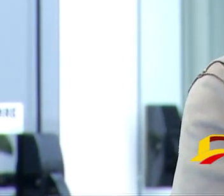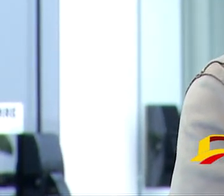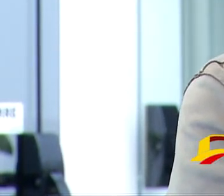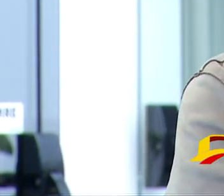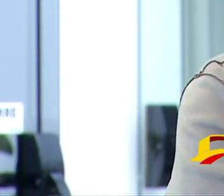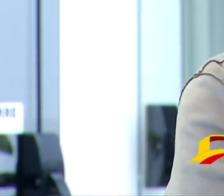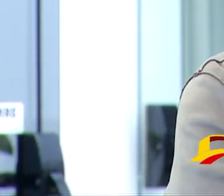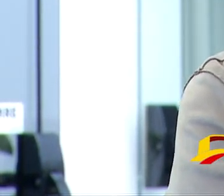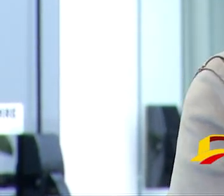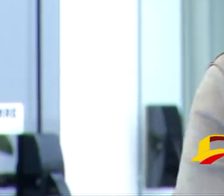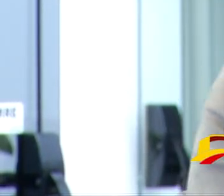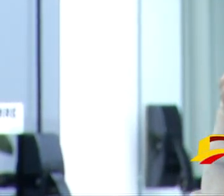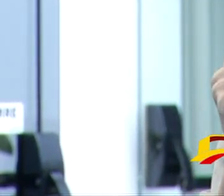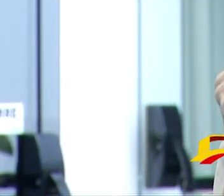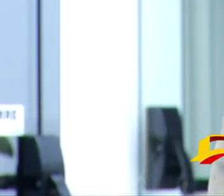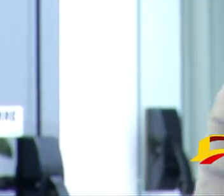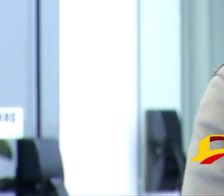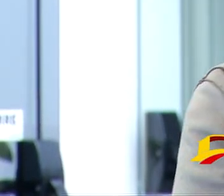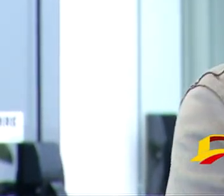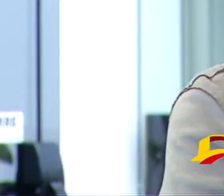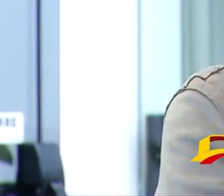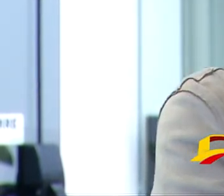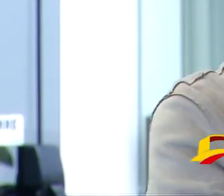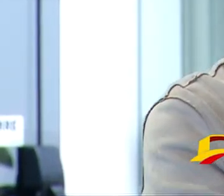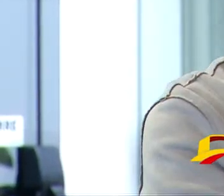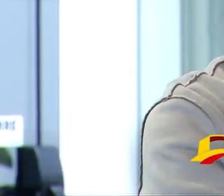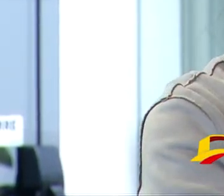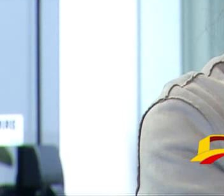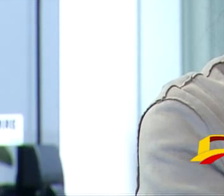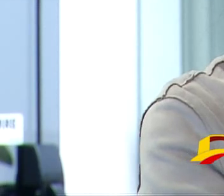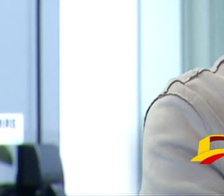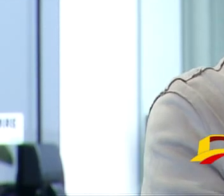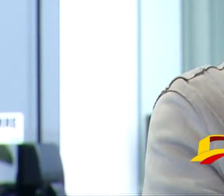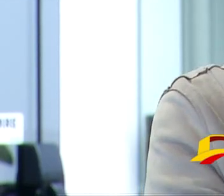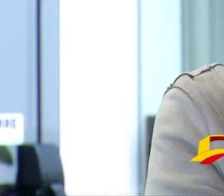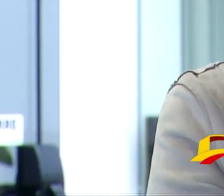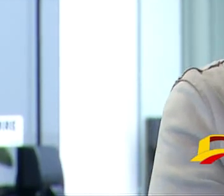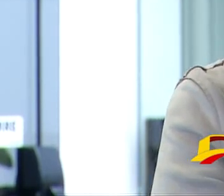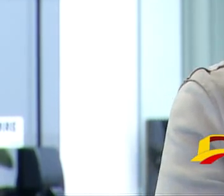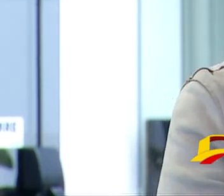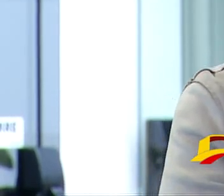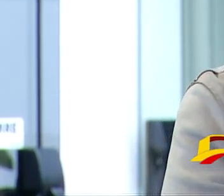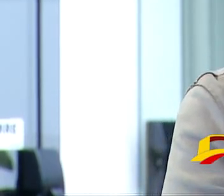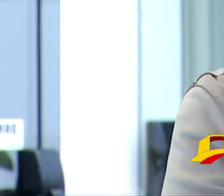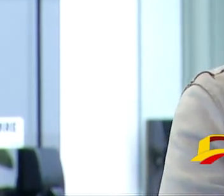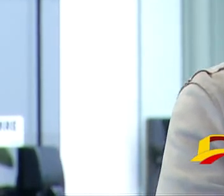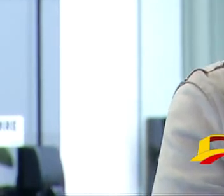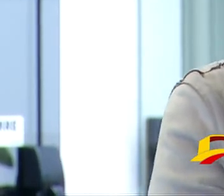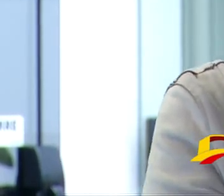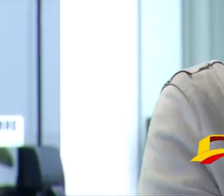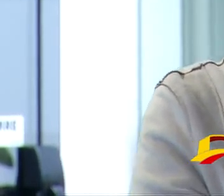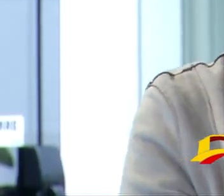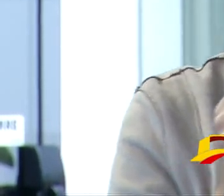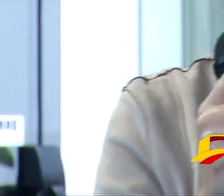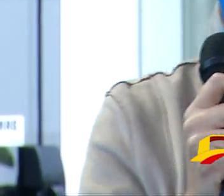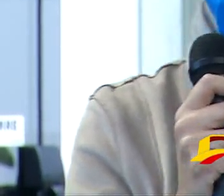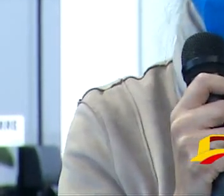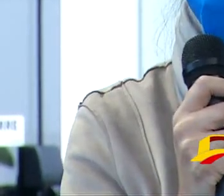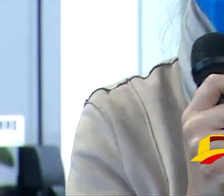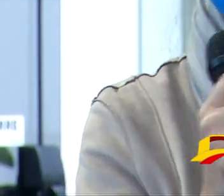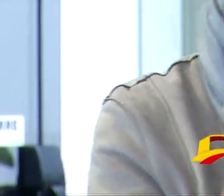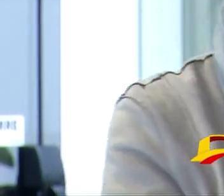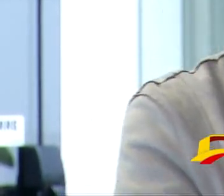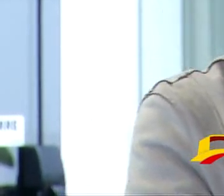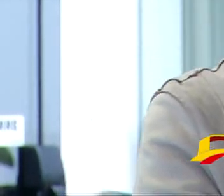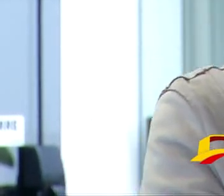dessa desse questionamento é que o pessoal do samu não tá aqui mas a gente que pode ajudar na resposta porque essas ambulâncias atendem também